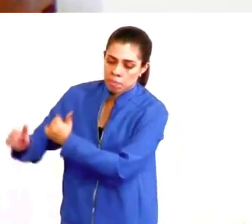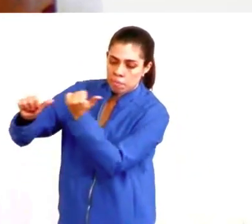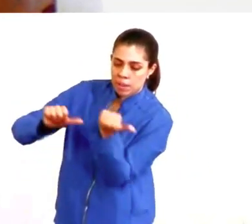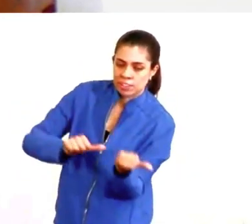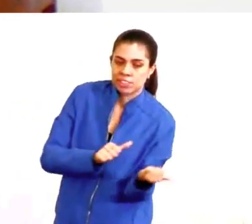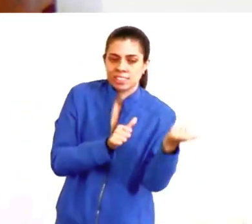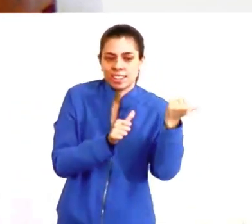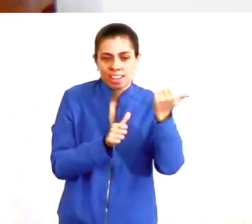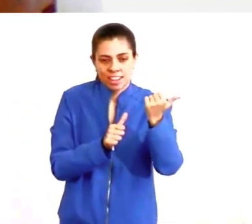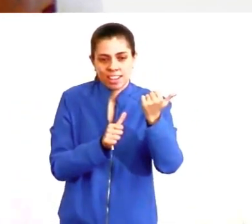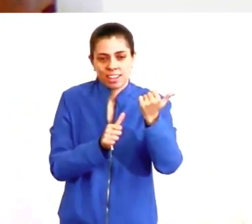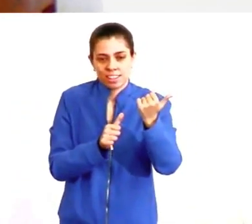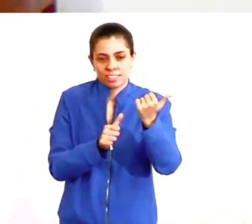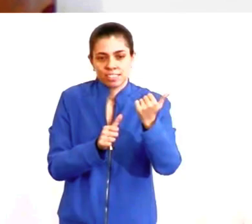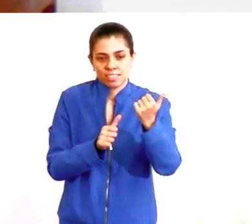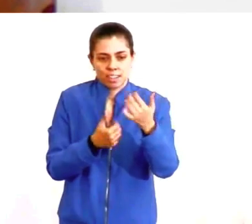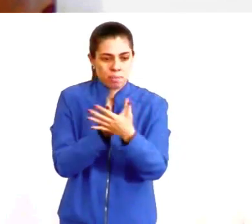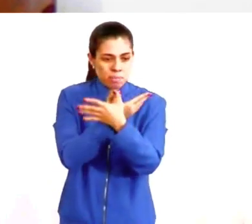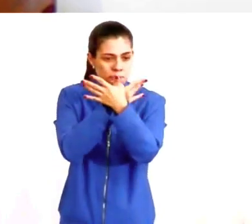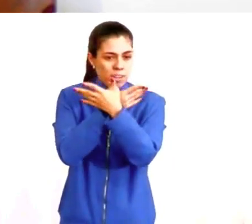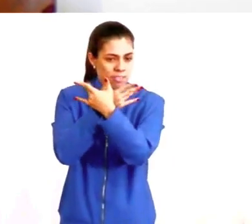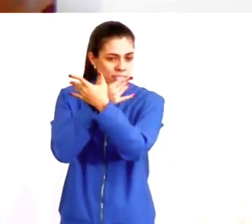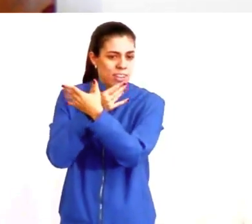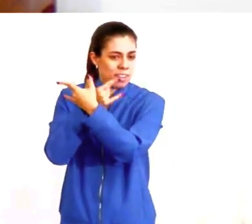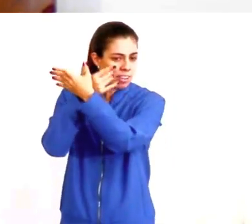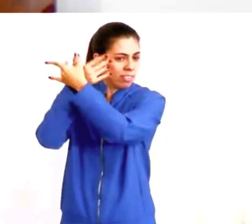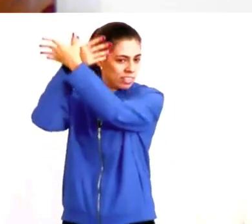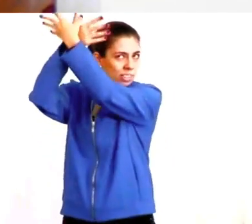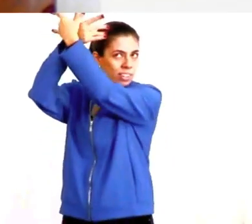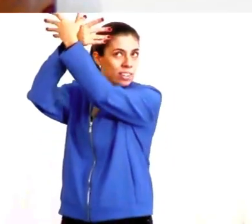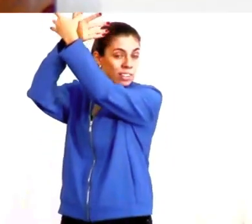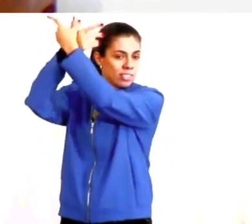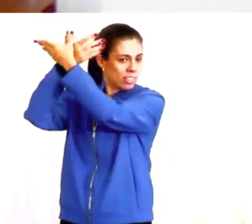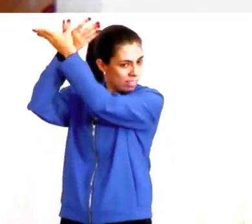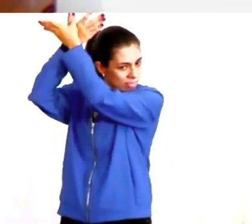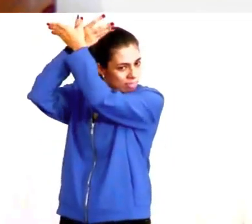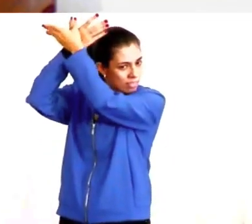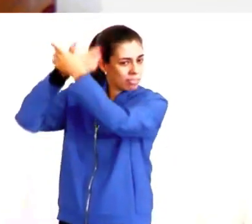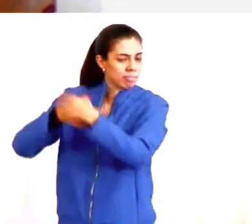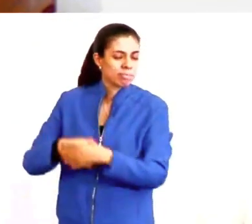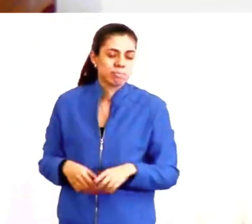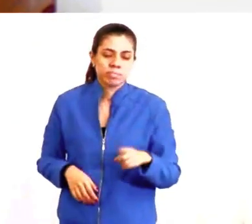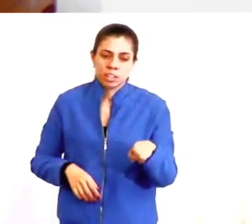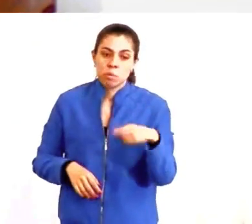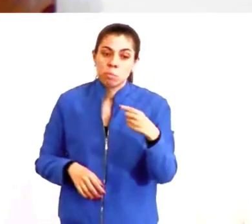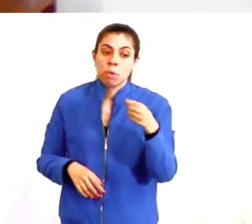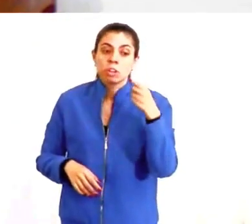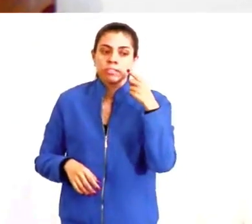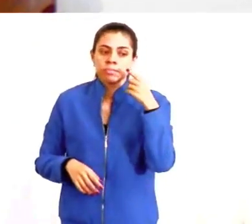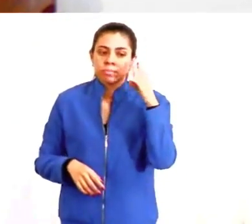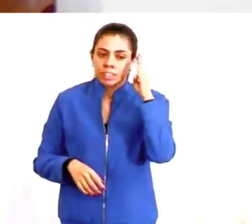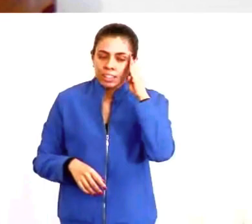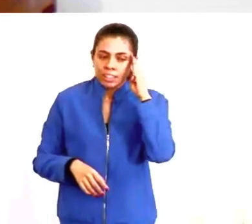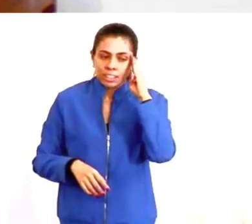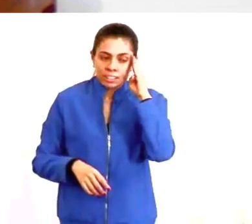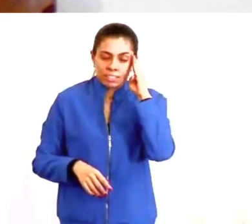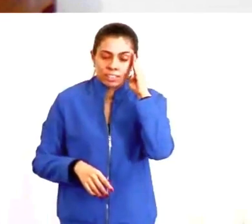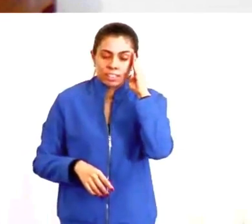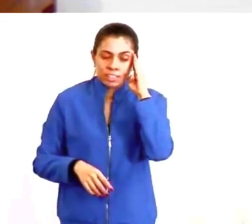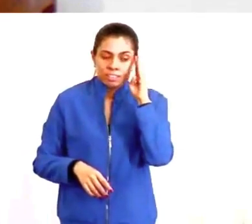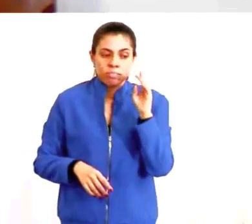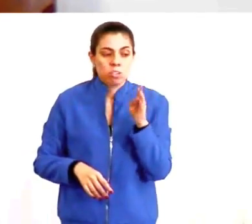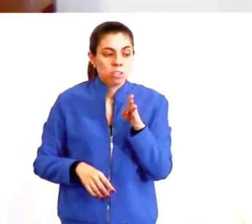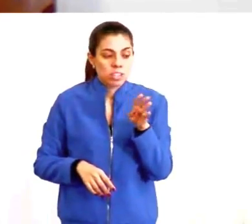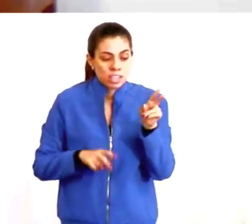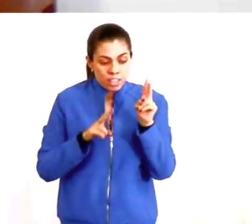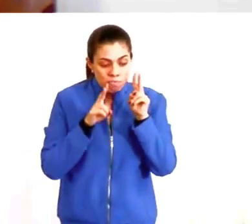ali no mesmo lugar. Eles estariam reconhecendo que aquele que disse, o reino de Deus está entre vós, eles estavam